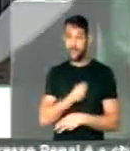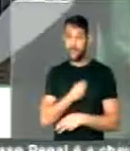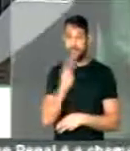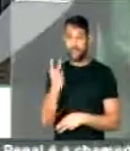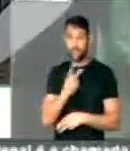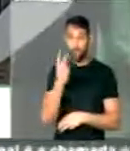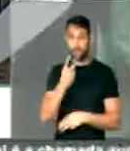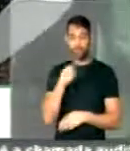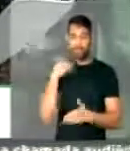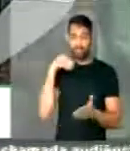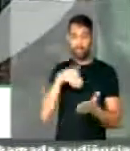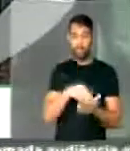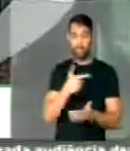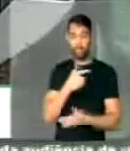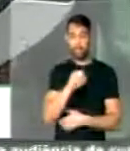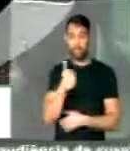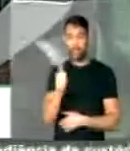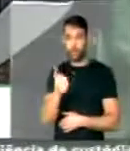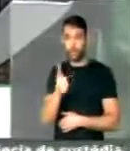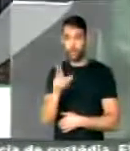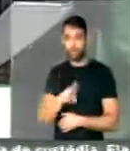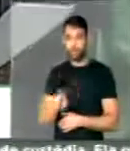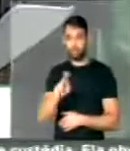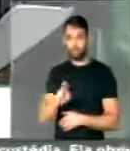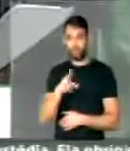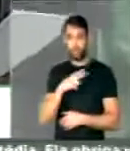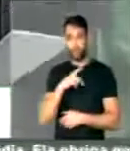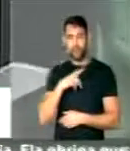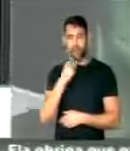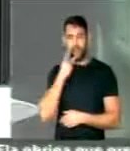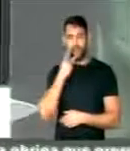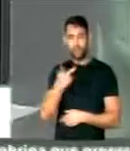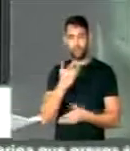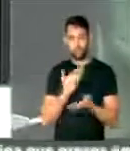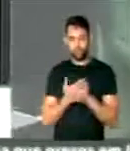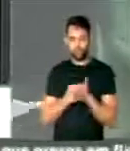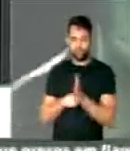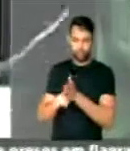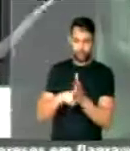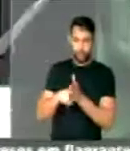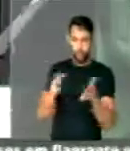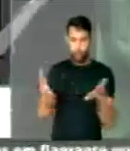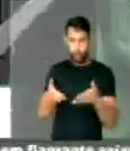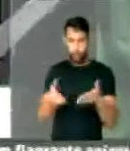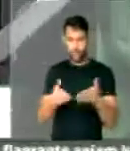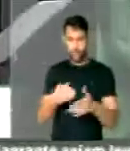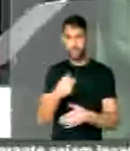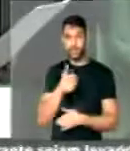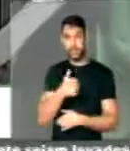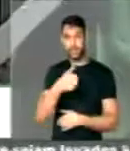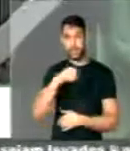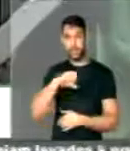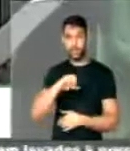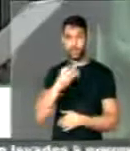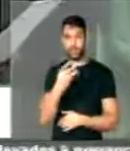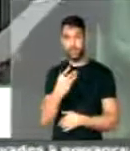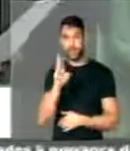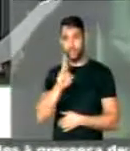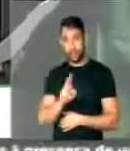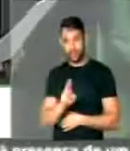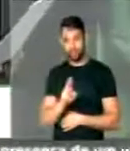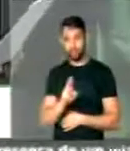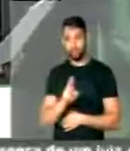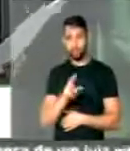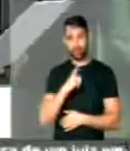de 2011, utilizados como referência do estudo, hoje 192.